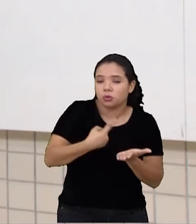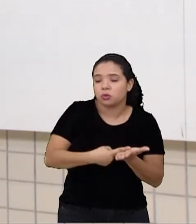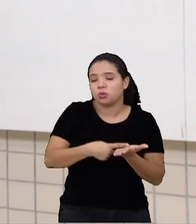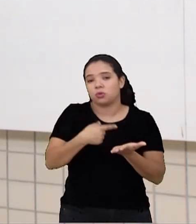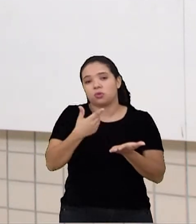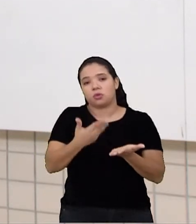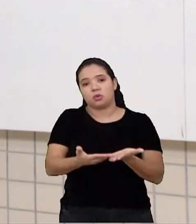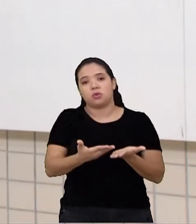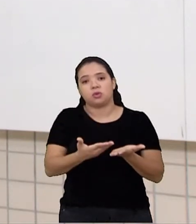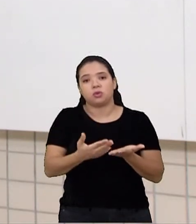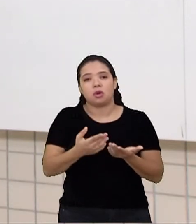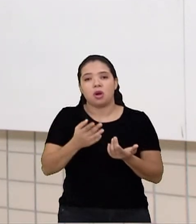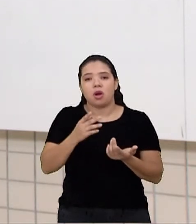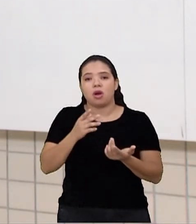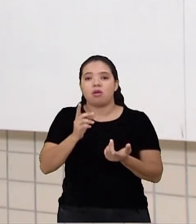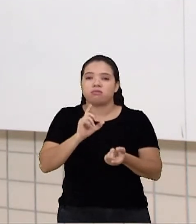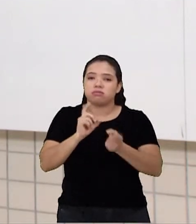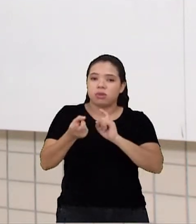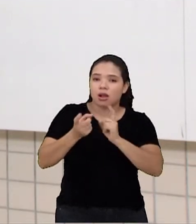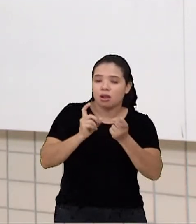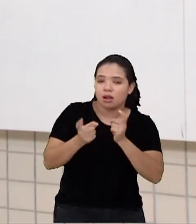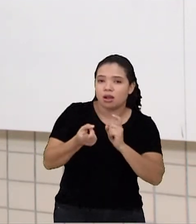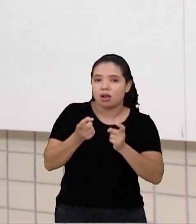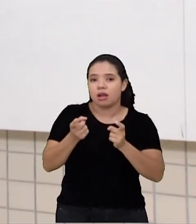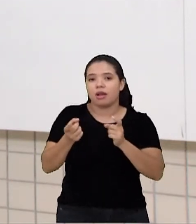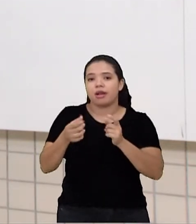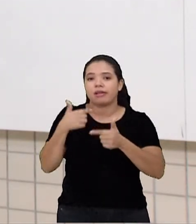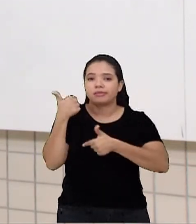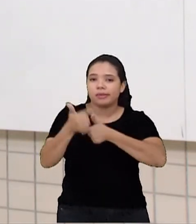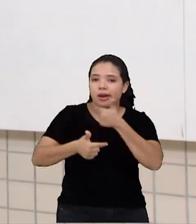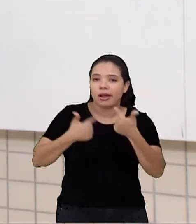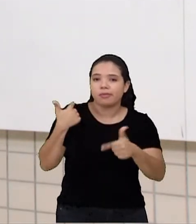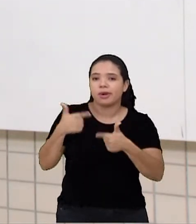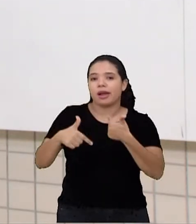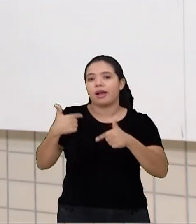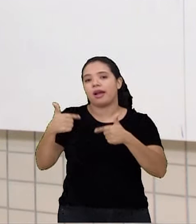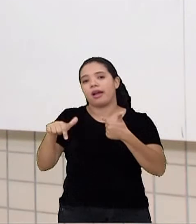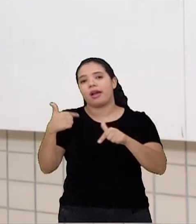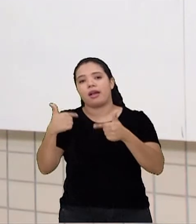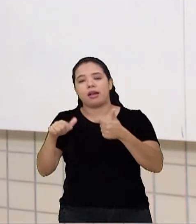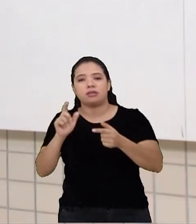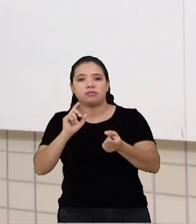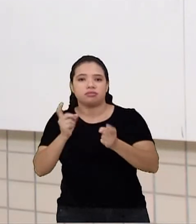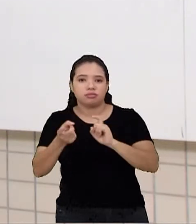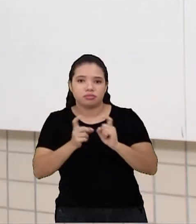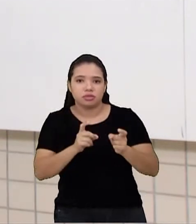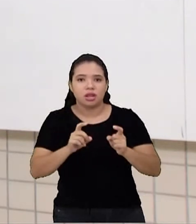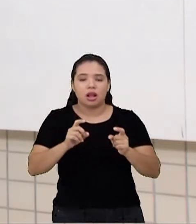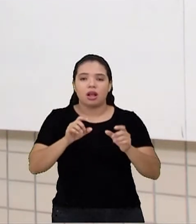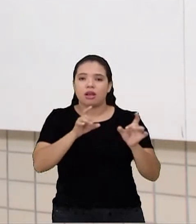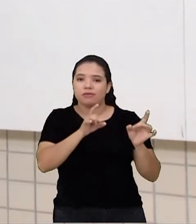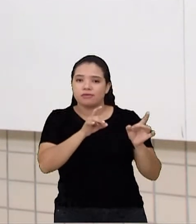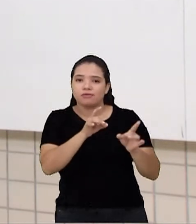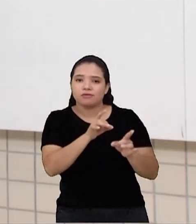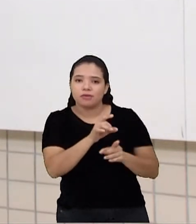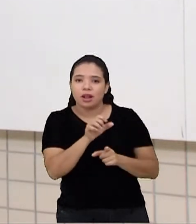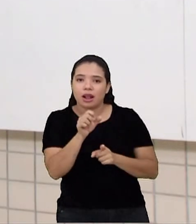de negócio quanto no geral, compra, venda,